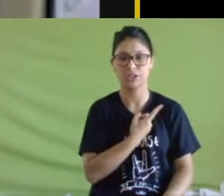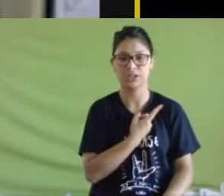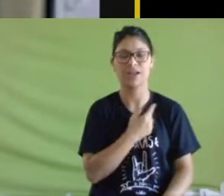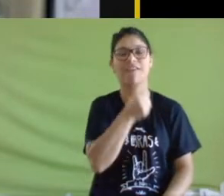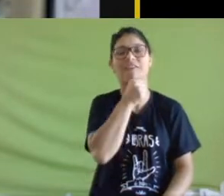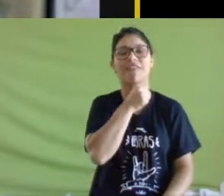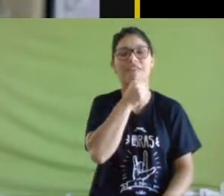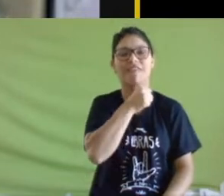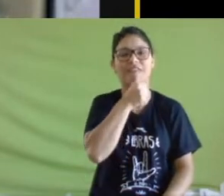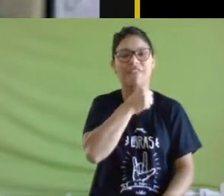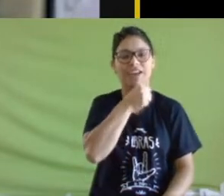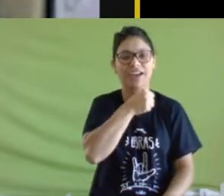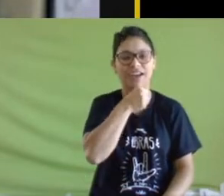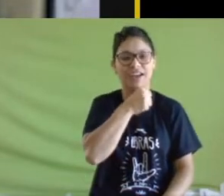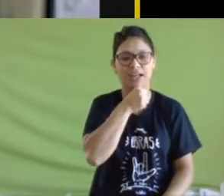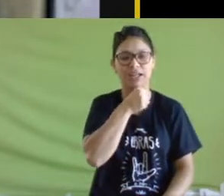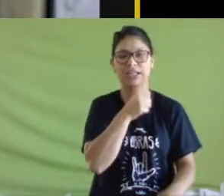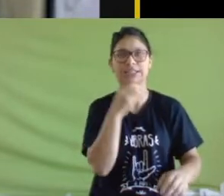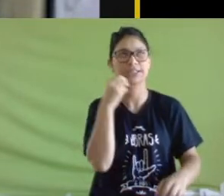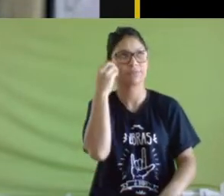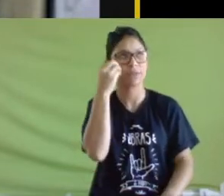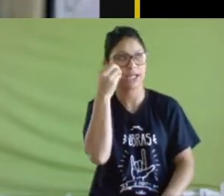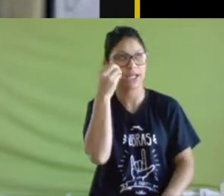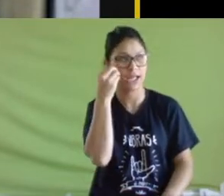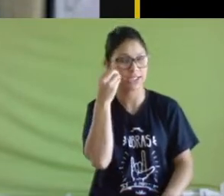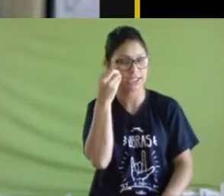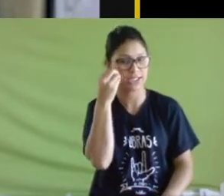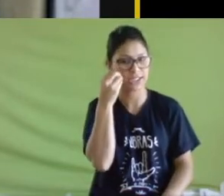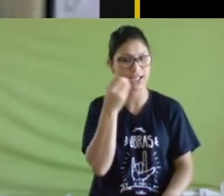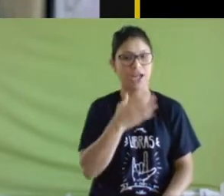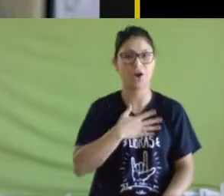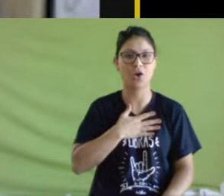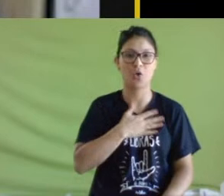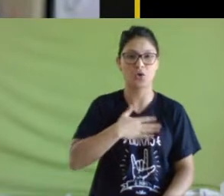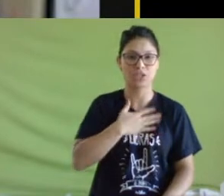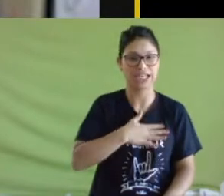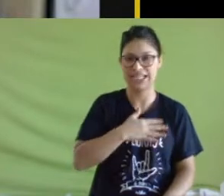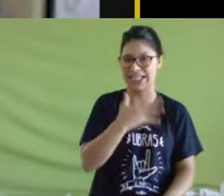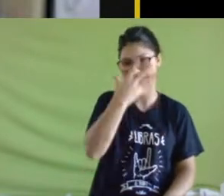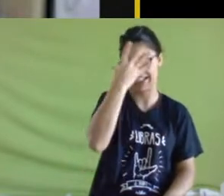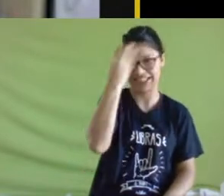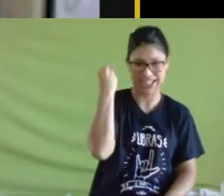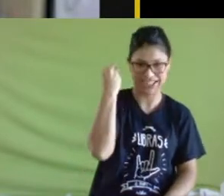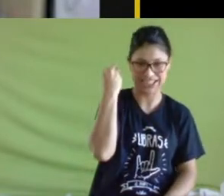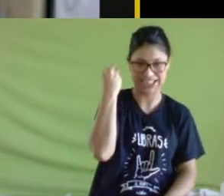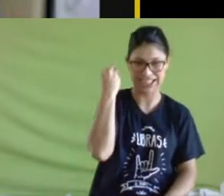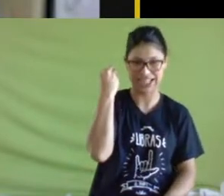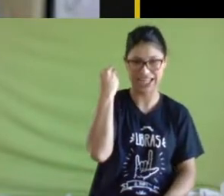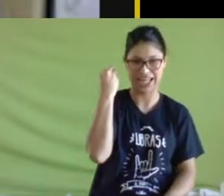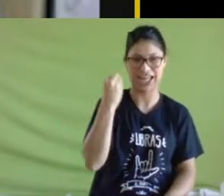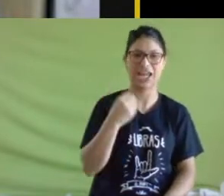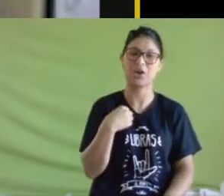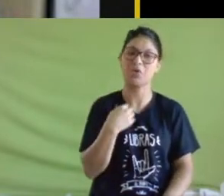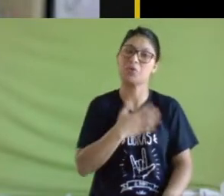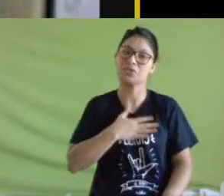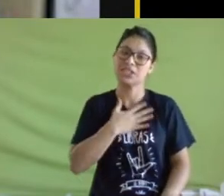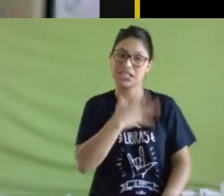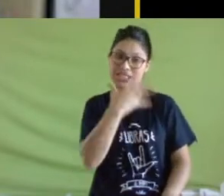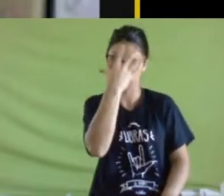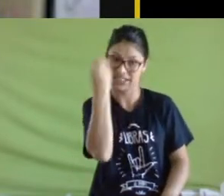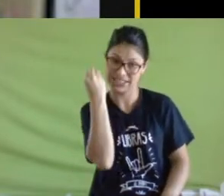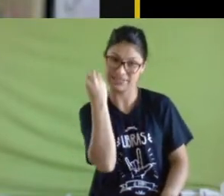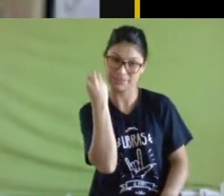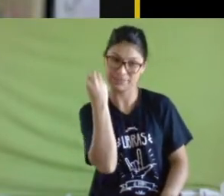velho, a gente tem muita experiência que a gente gostaria de esquecer. Quer dizer, é uma ironia do Cícero. Mas aqui